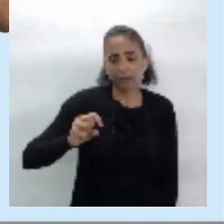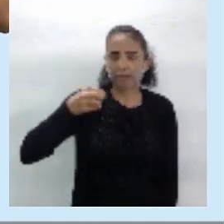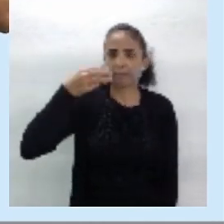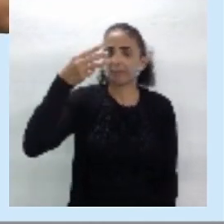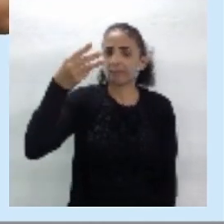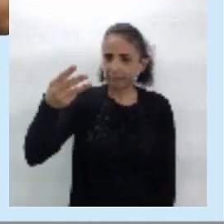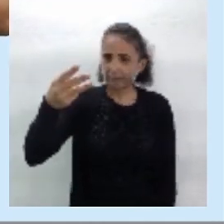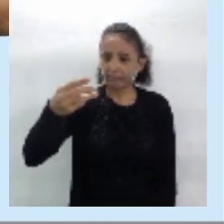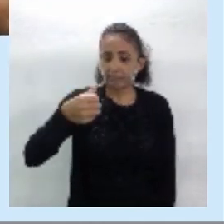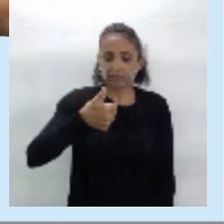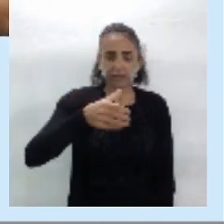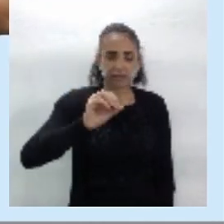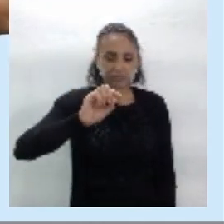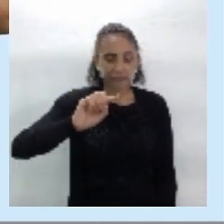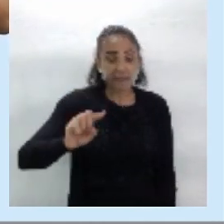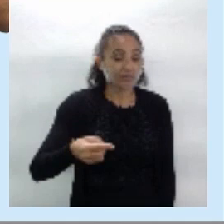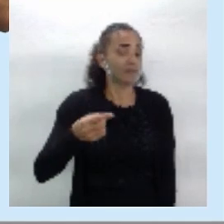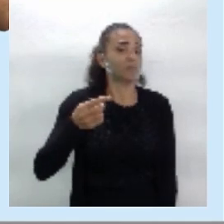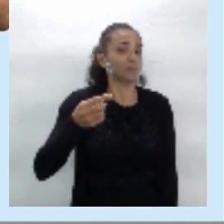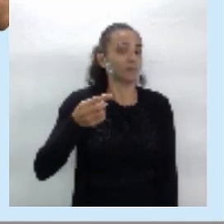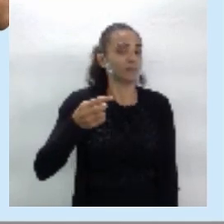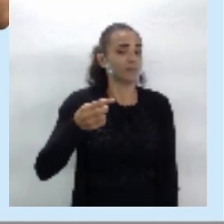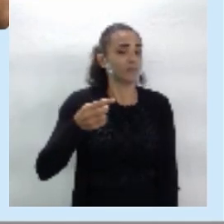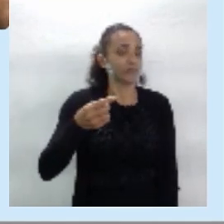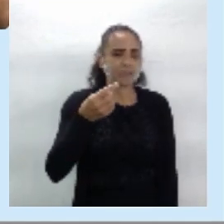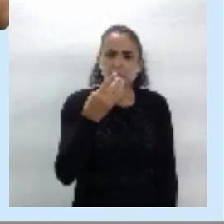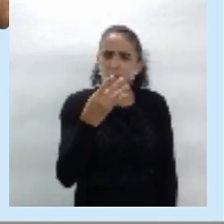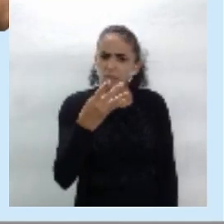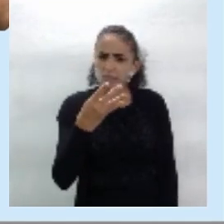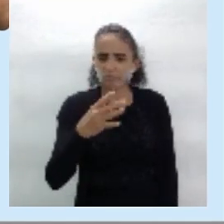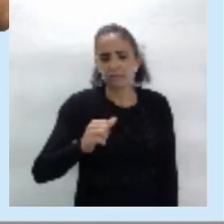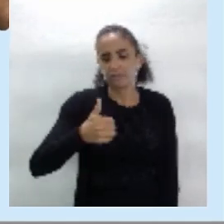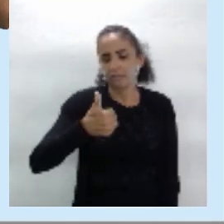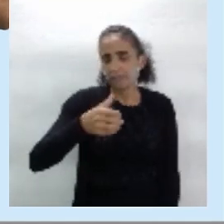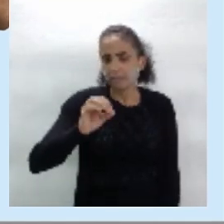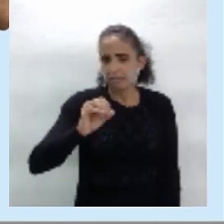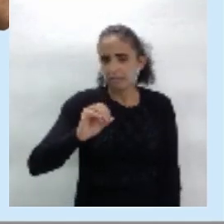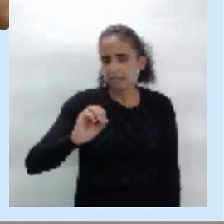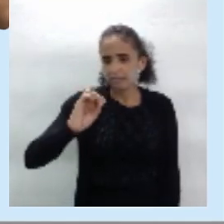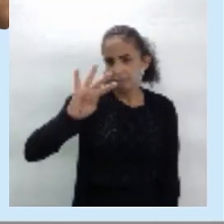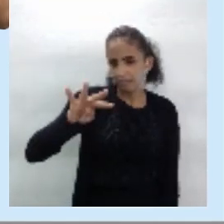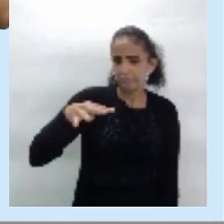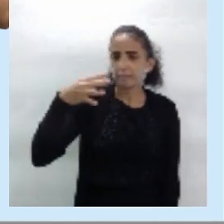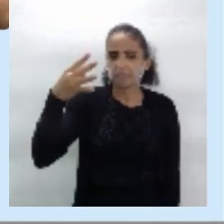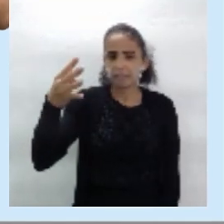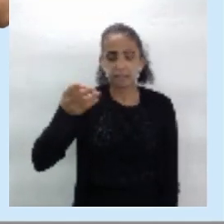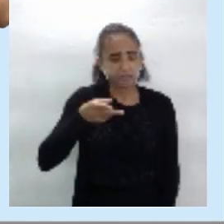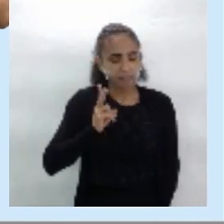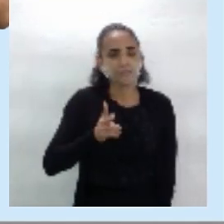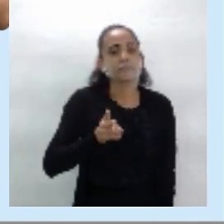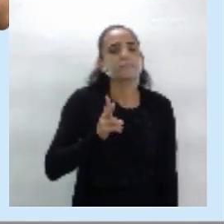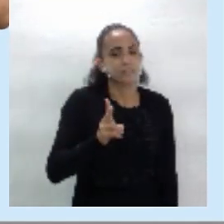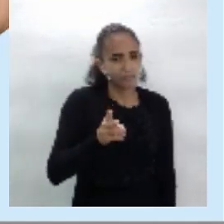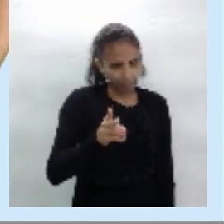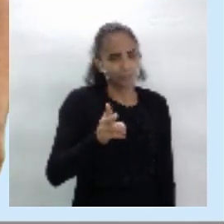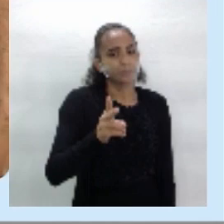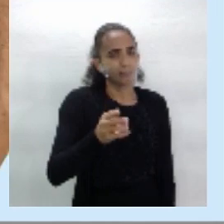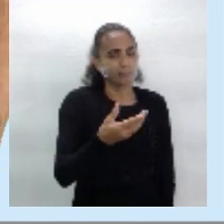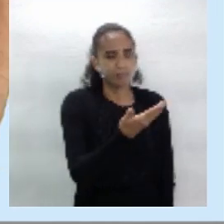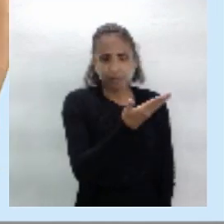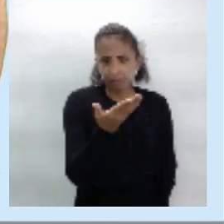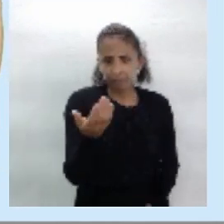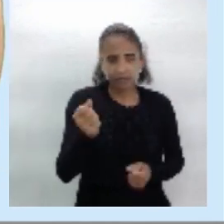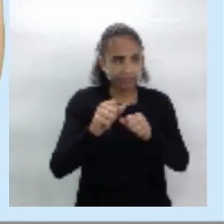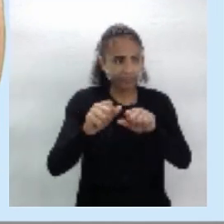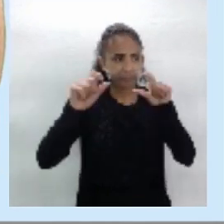tenho 10.000, quantos zeros eu tenho? 4. 10 elevado a 4. Beleza? E assim sucessivamente. Veja